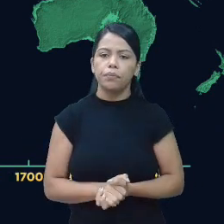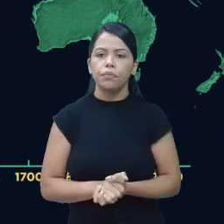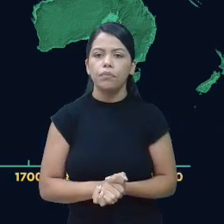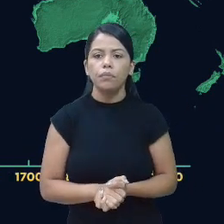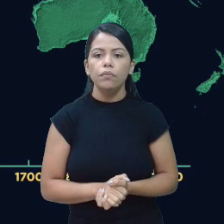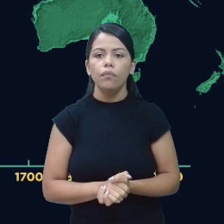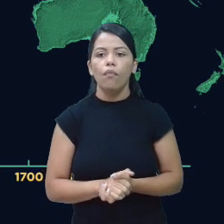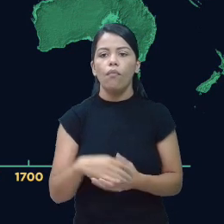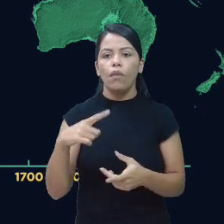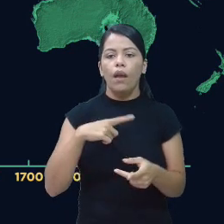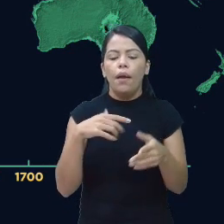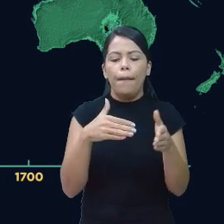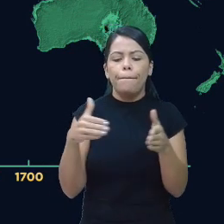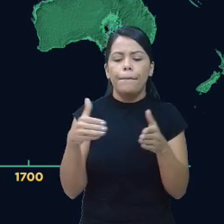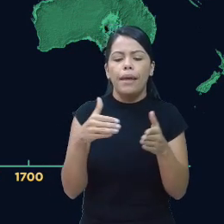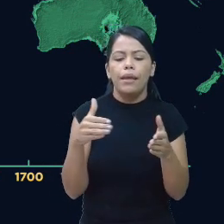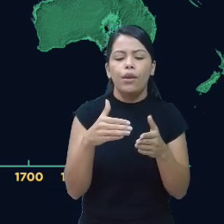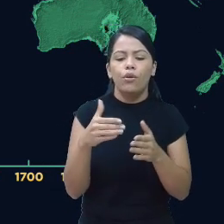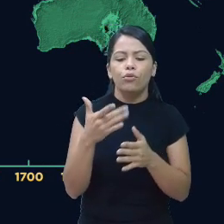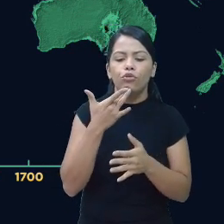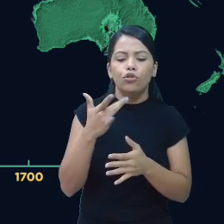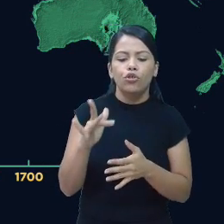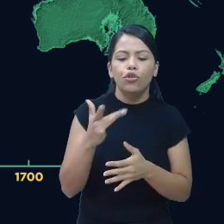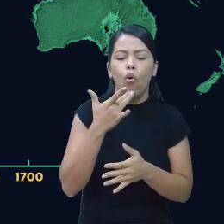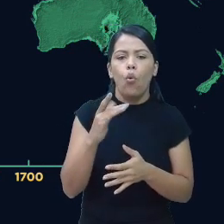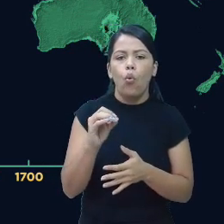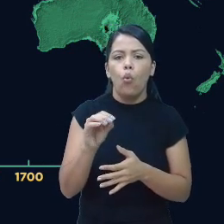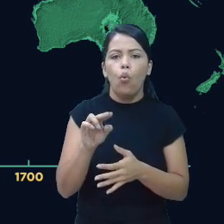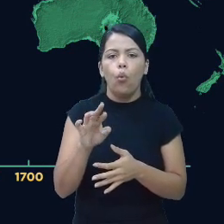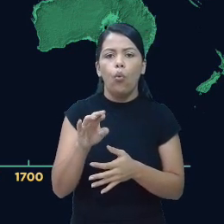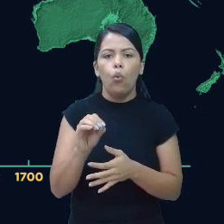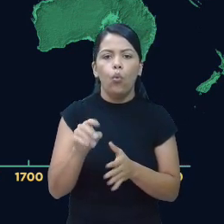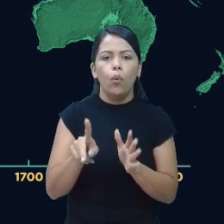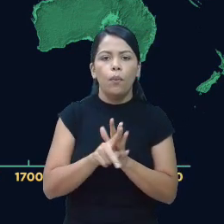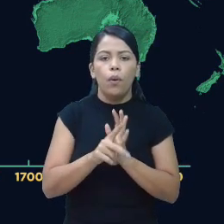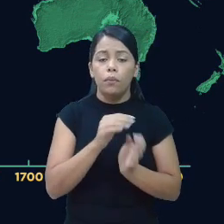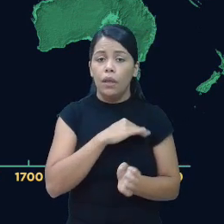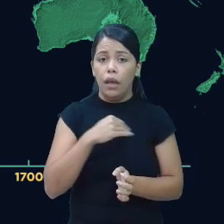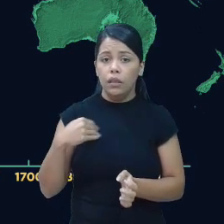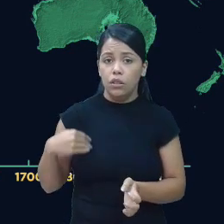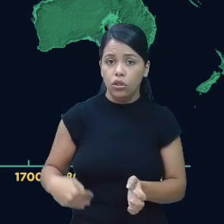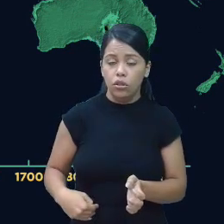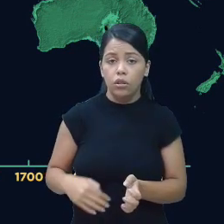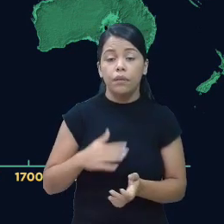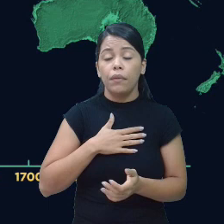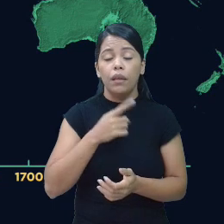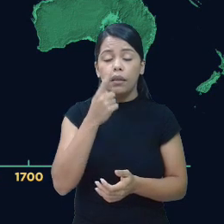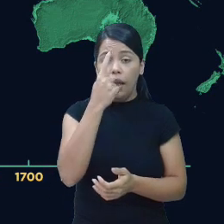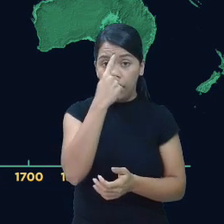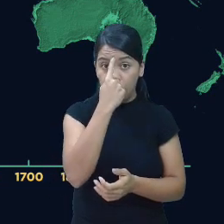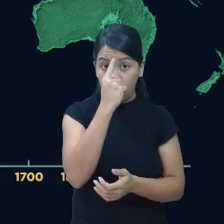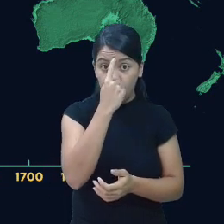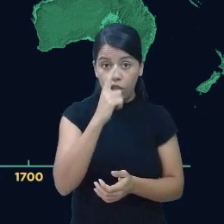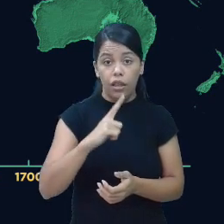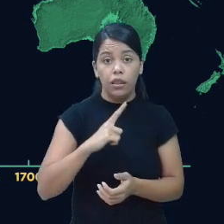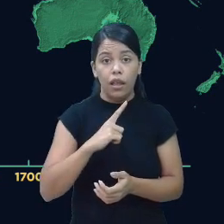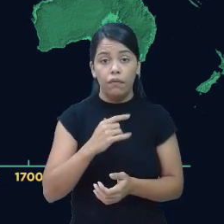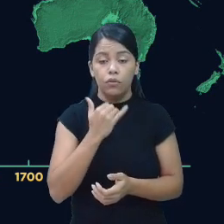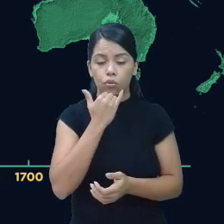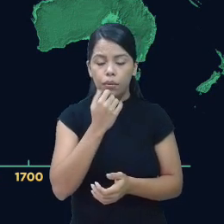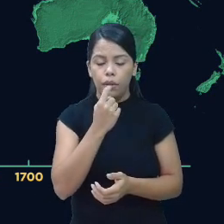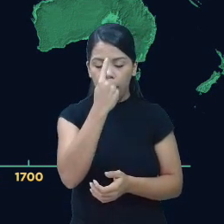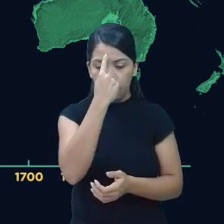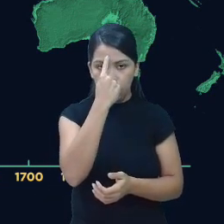período de ouro da Índia, observa que está em 178 milhões, não está muito diferente não, né? Aqui no gráfico também,